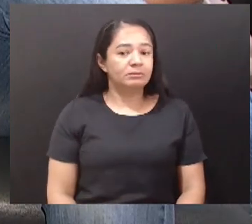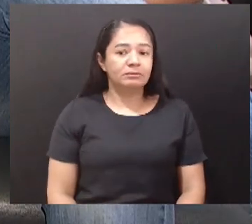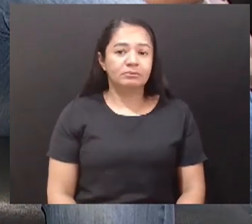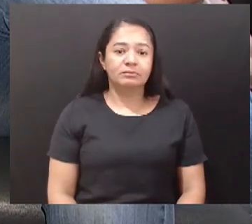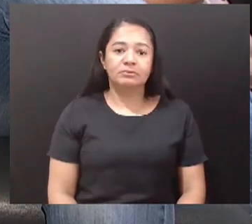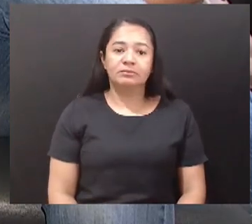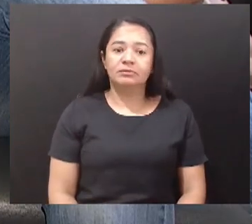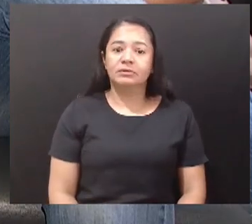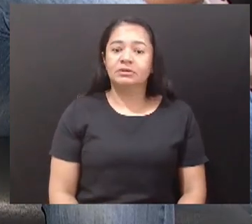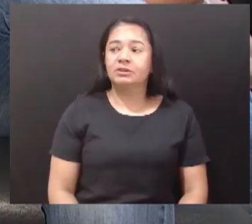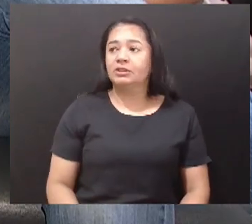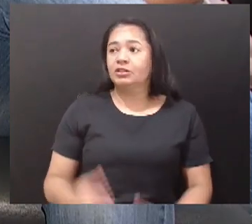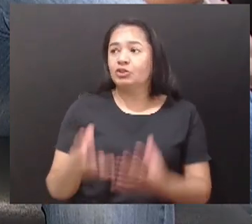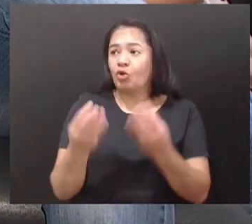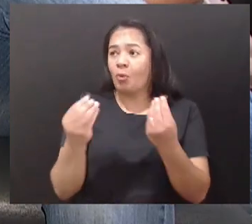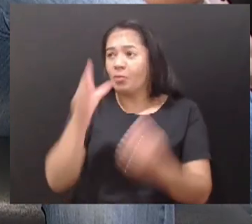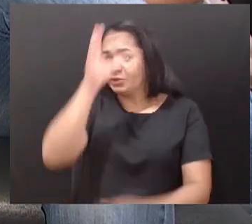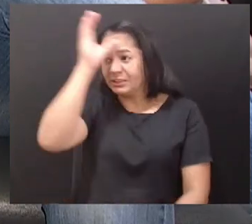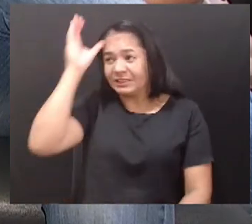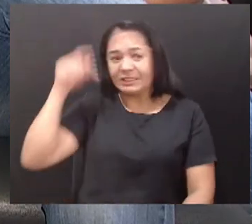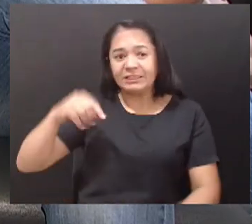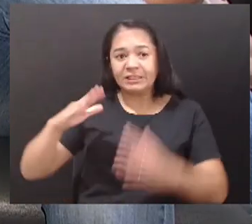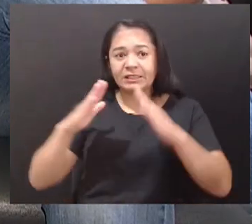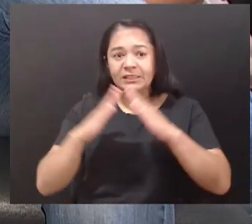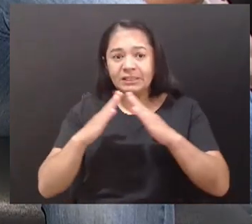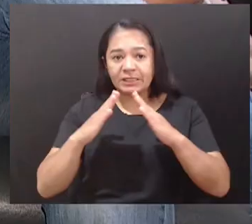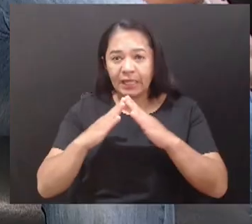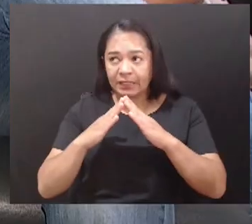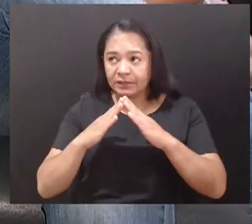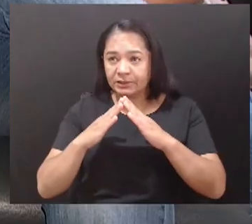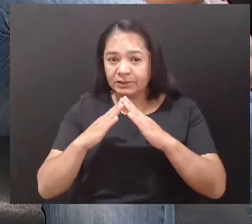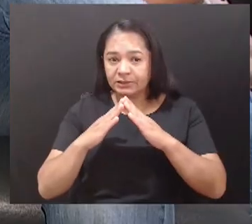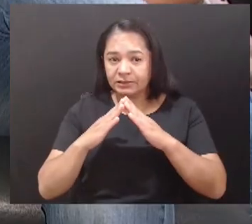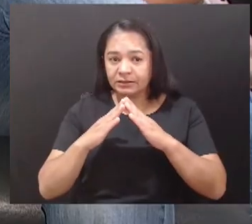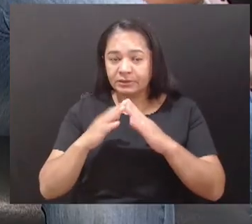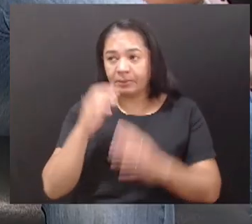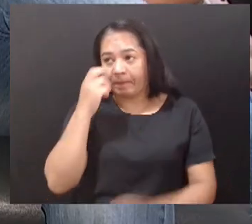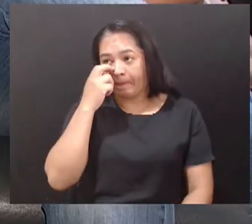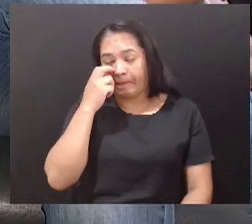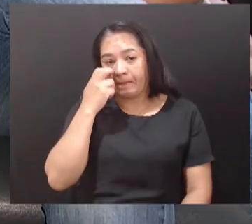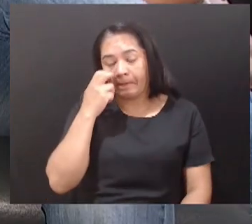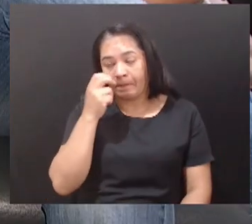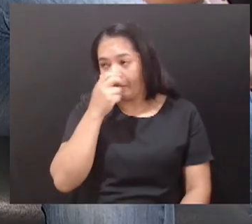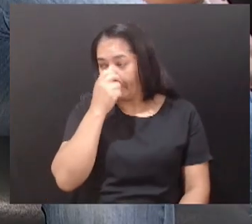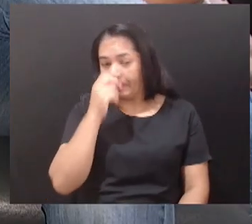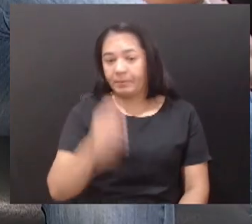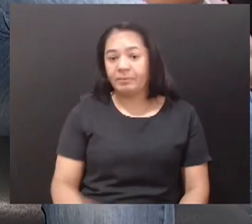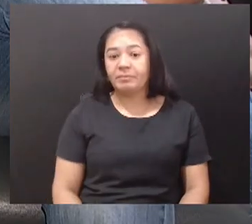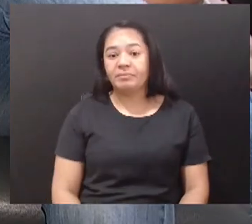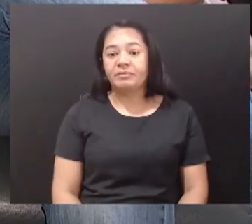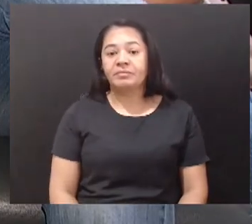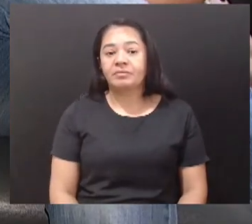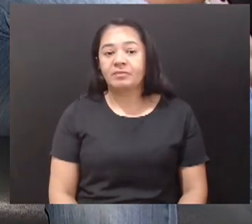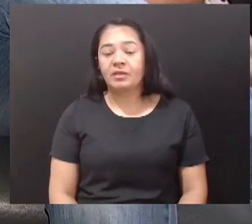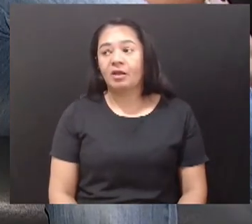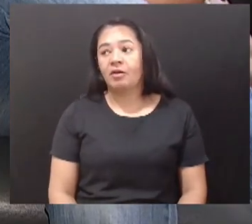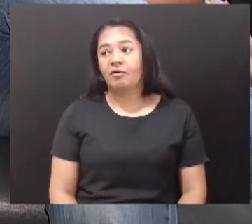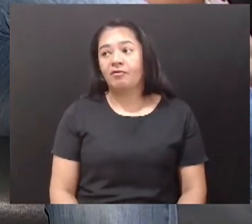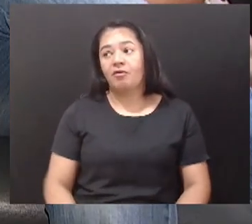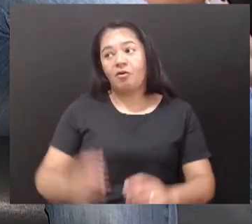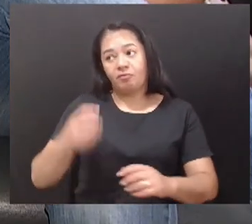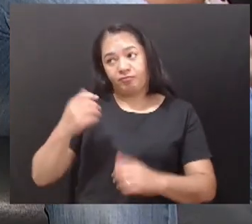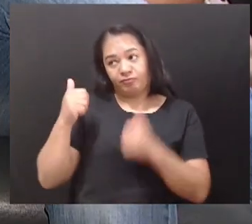cheio de cliente aqui em casa aqui, mas medo, né? Eu estou cheio de cliente aqui em casa e eu vou ver se vai dar para ir. Aí